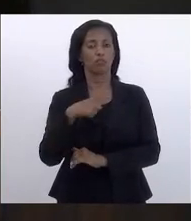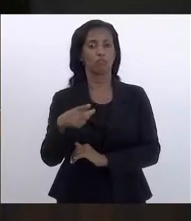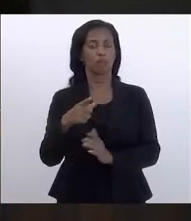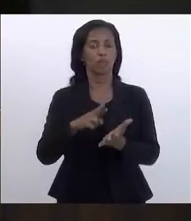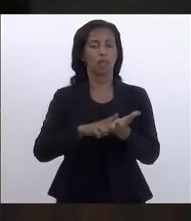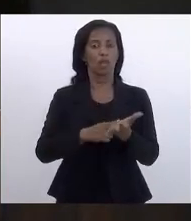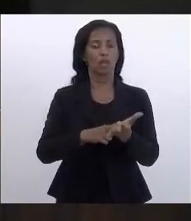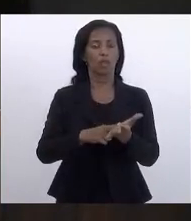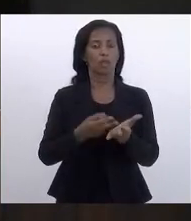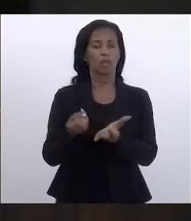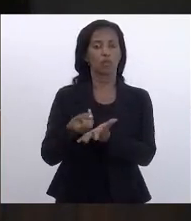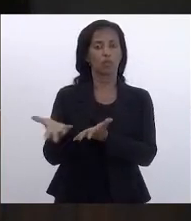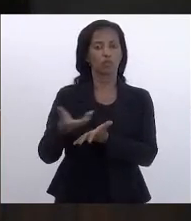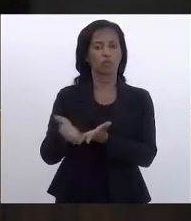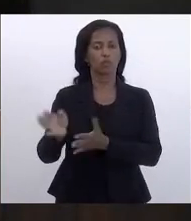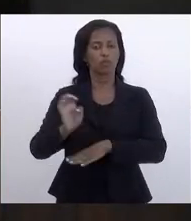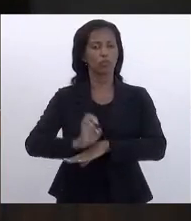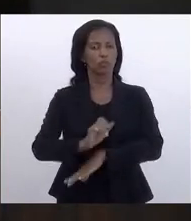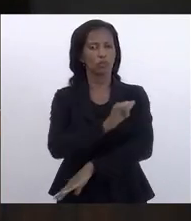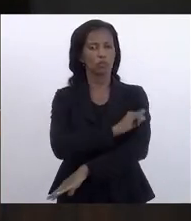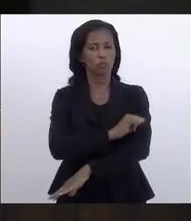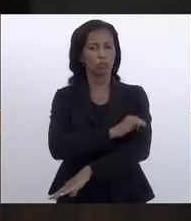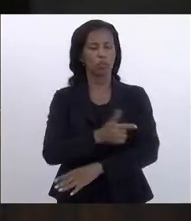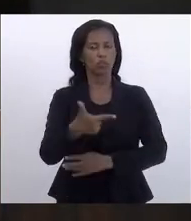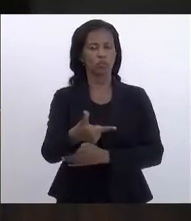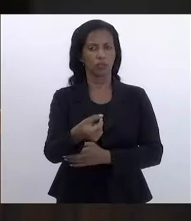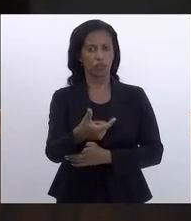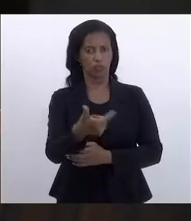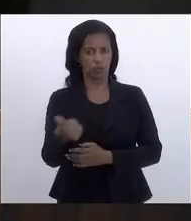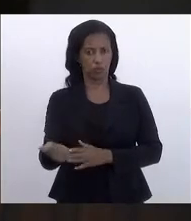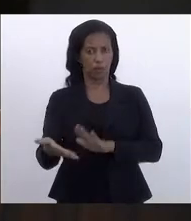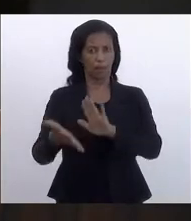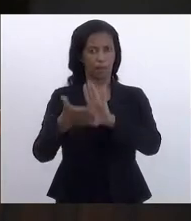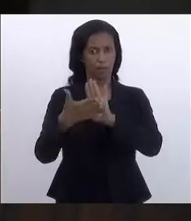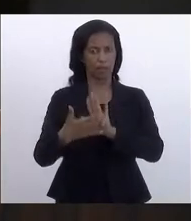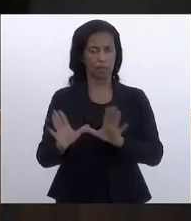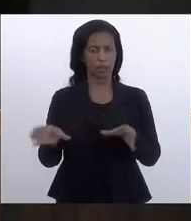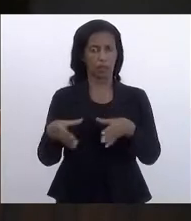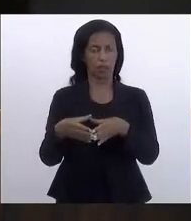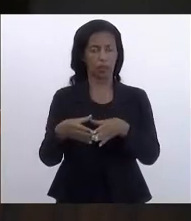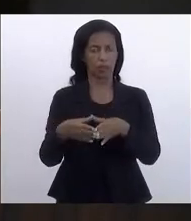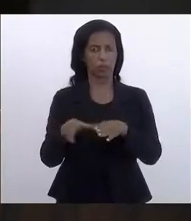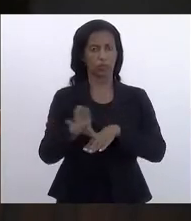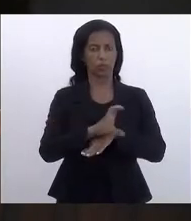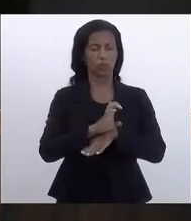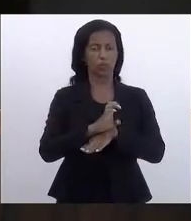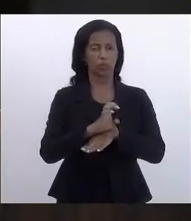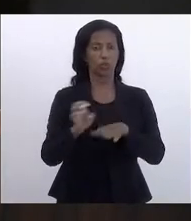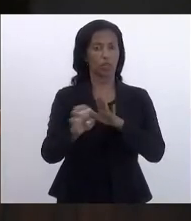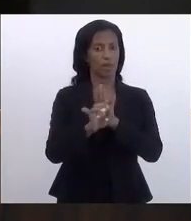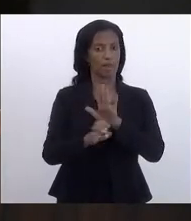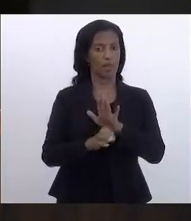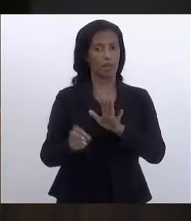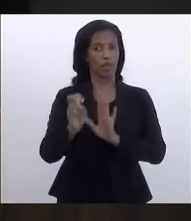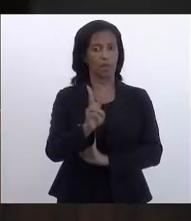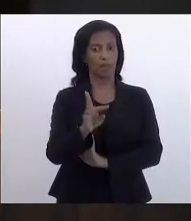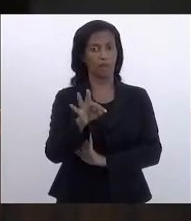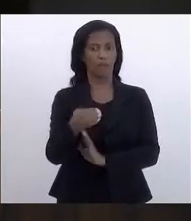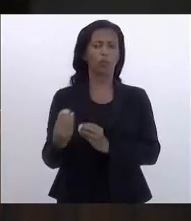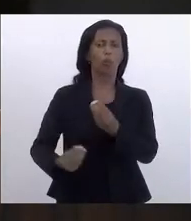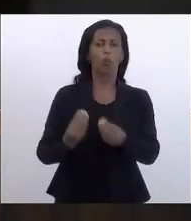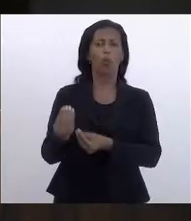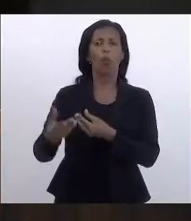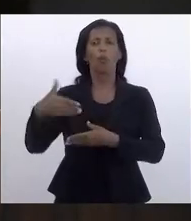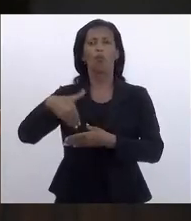receita e fixa as despesas do estado do Rio de Janeiro no exercício financeiro de 2021 pedindo de pareceres da comissão de mentes condicionais e vetos como vota o deputado